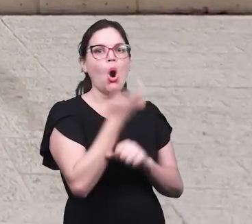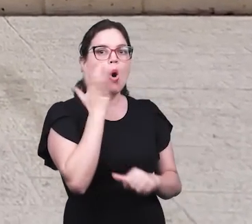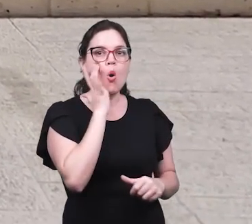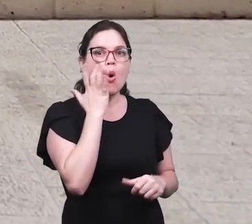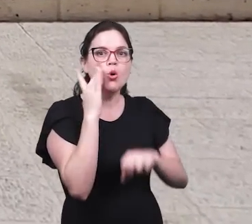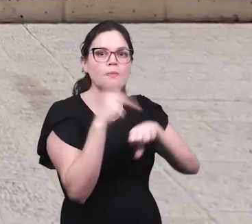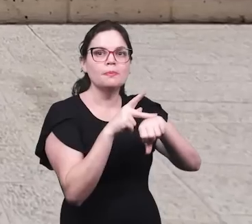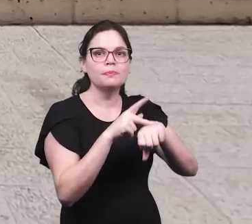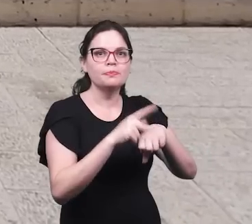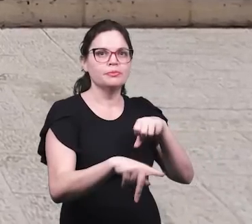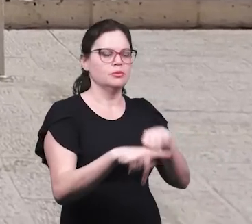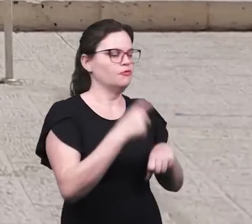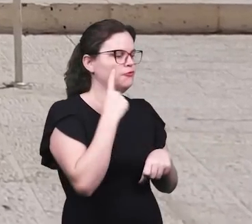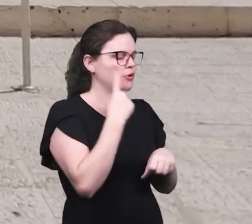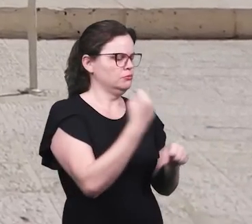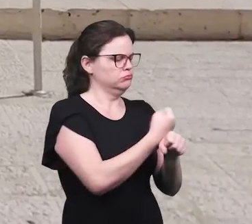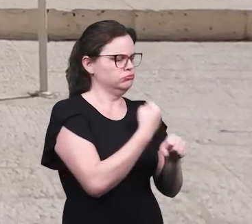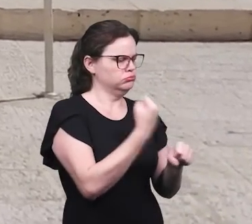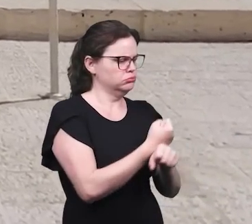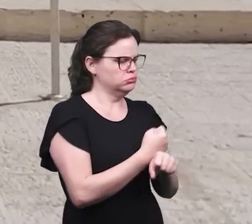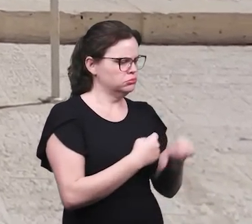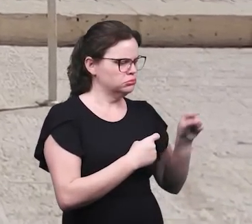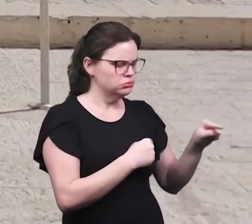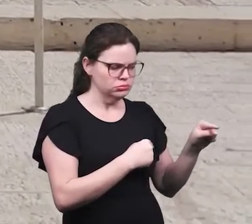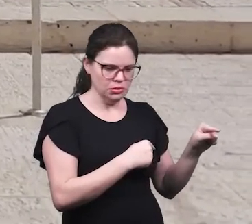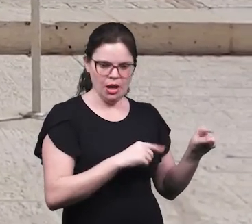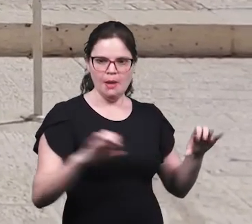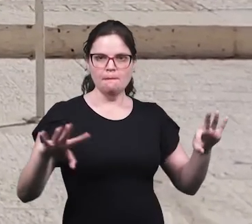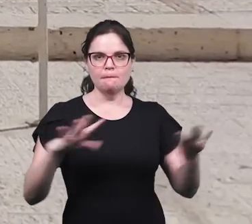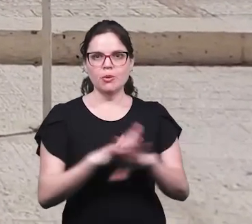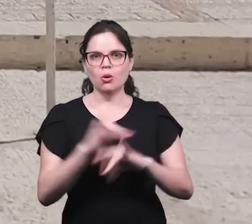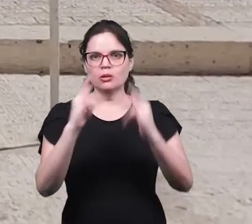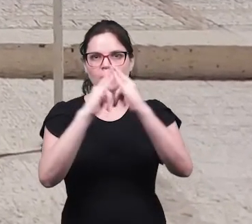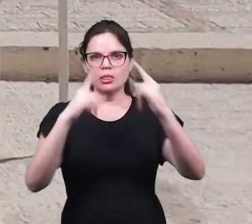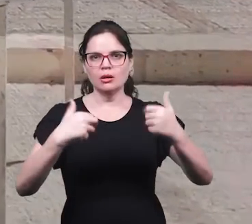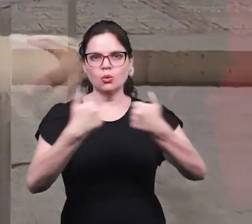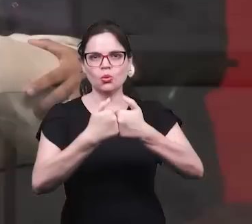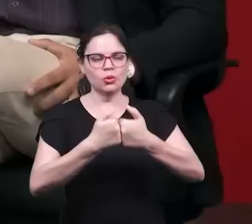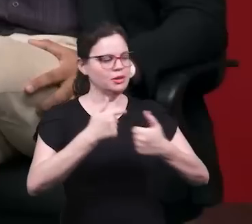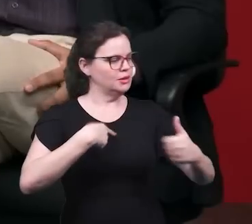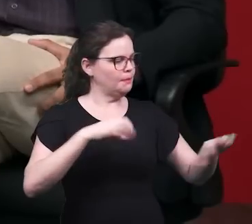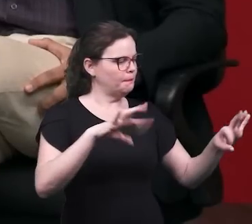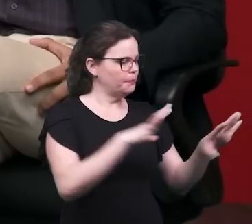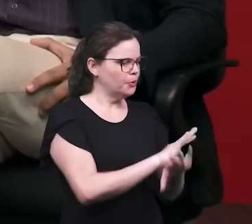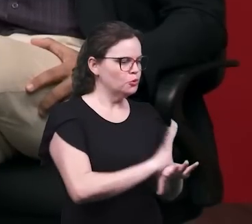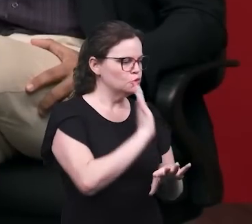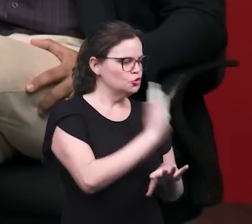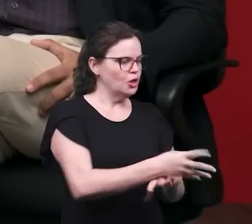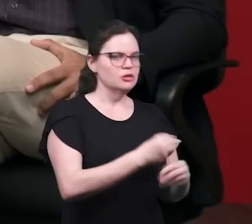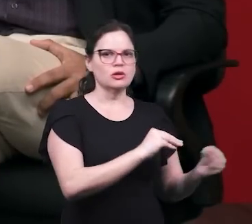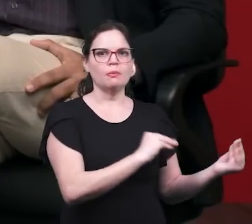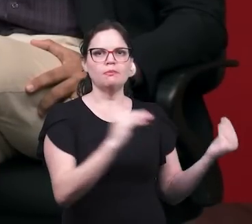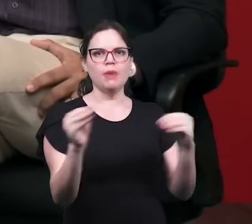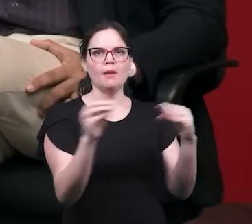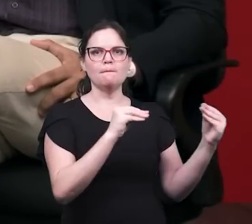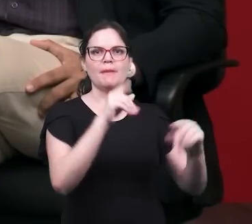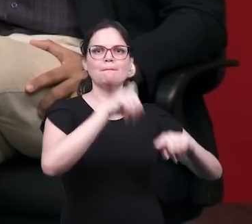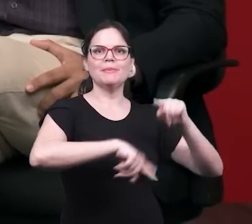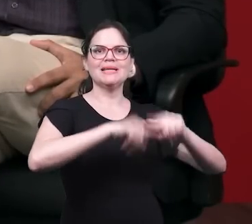vê, para dizer assim, construir o templo, está aqui a menorá. Então eles têm em vários lugares, todas as coisas, vai ser